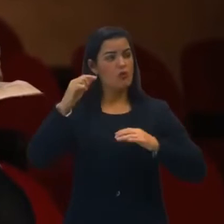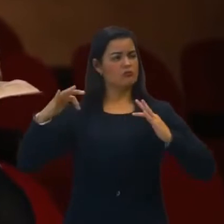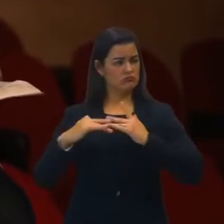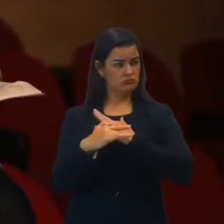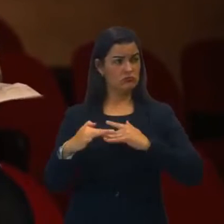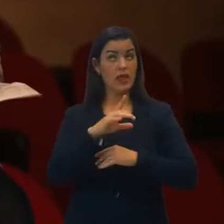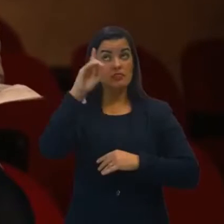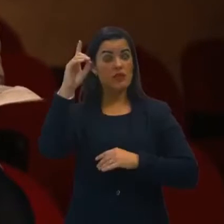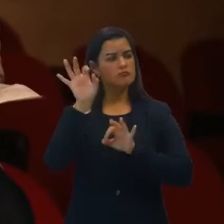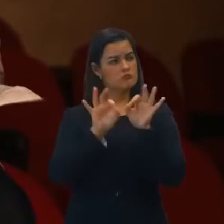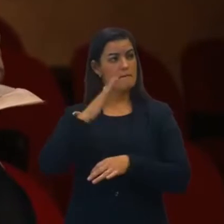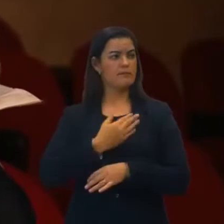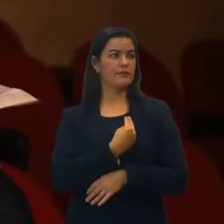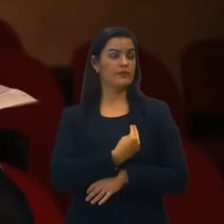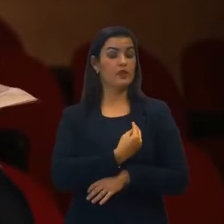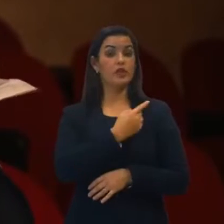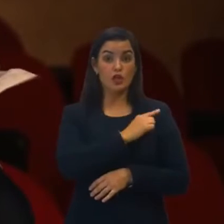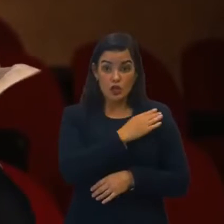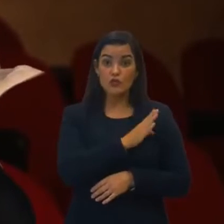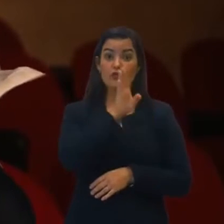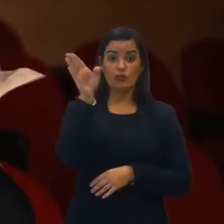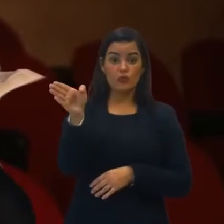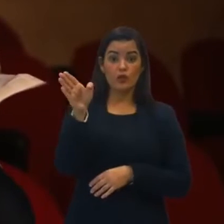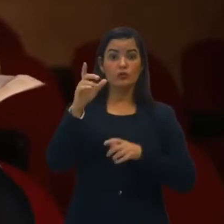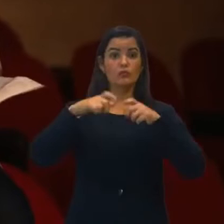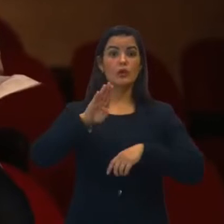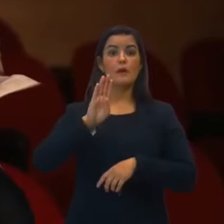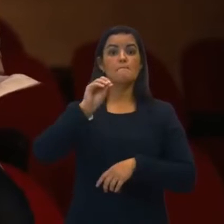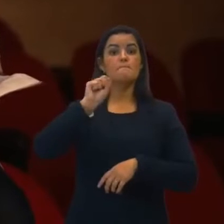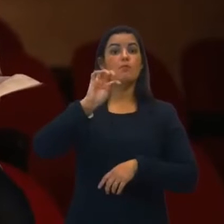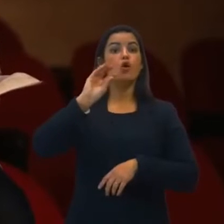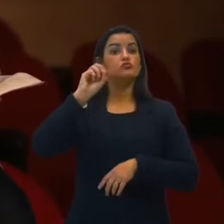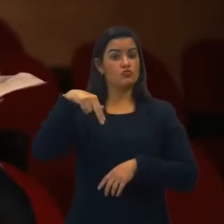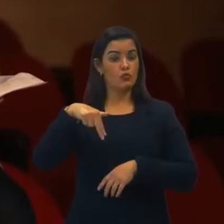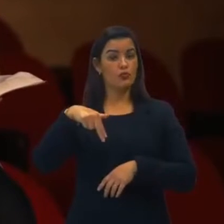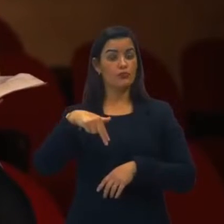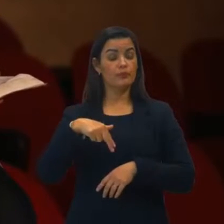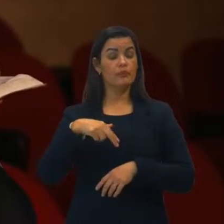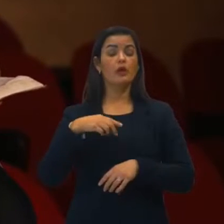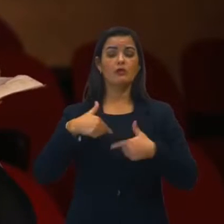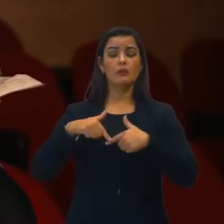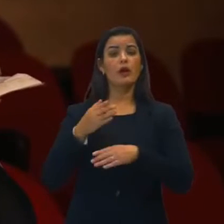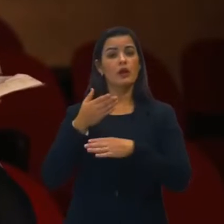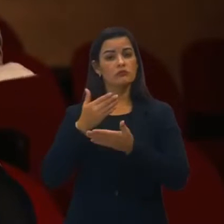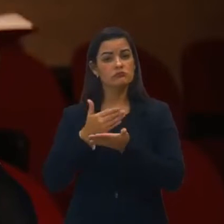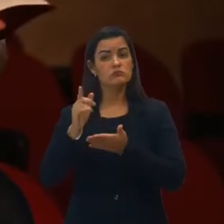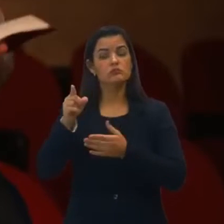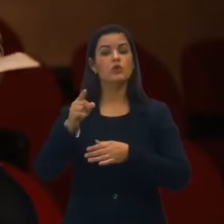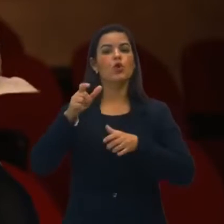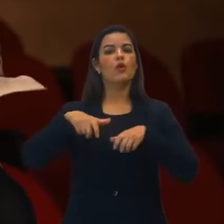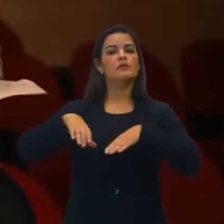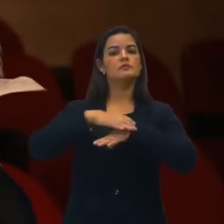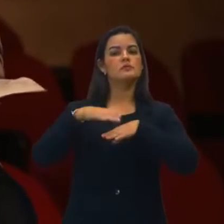vida. E ele foi para Boston, em Massachusetts, encontrou emprego numa sapataria. Seu tio